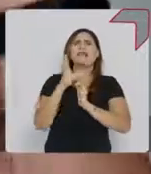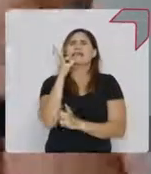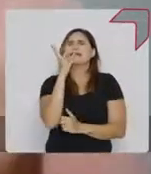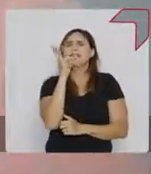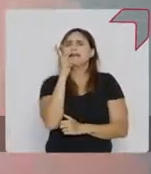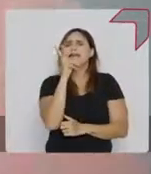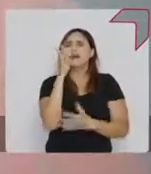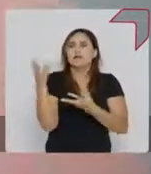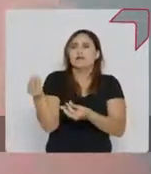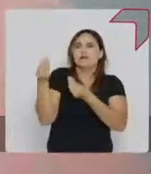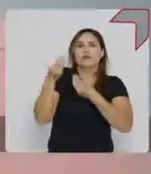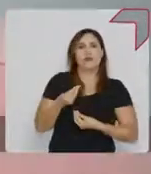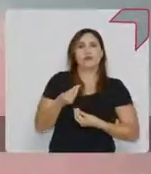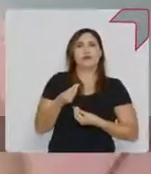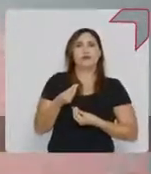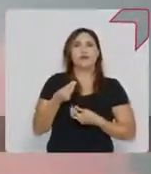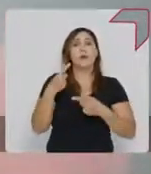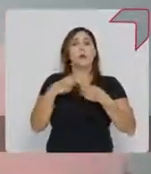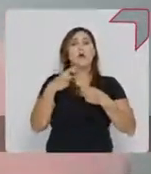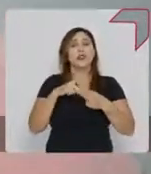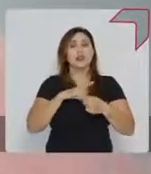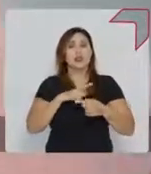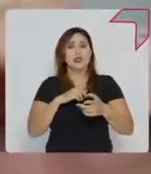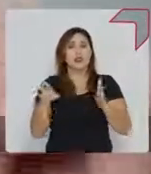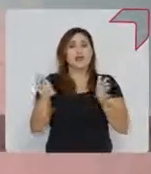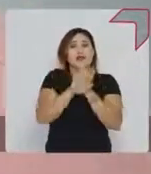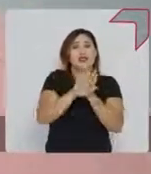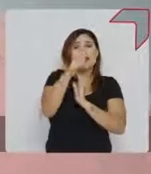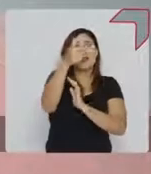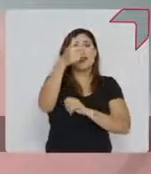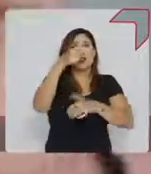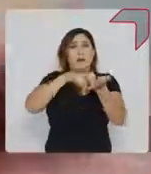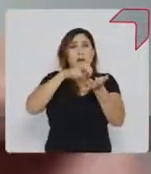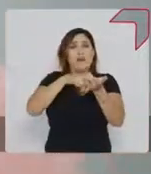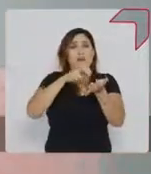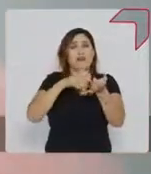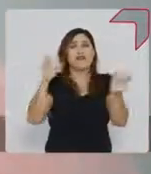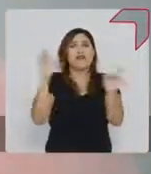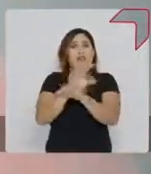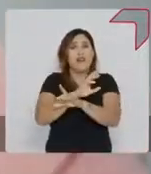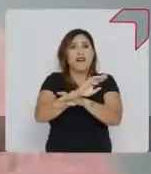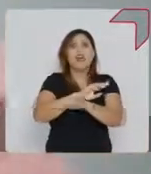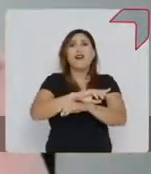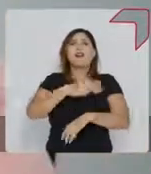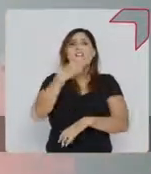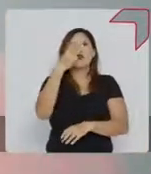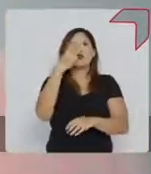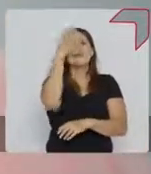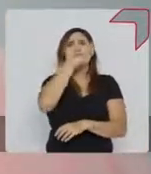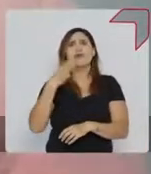demora séculos para poder entregar. Porque tem hora que a gente chega lá às 7 horas da manhã, quando a gente vai ser atendido, é